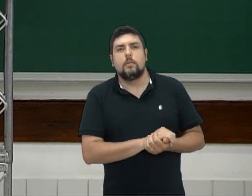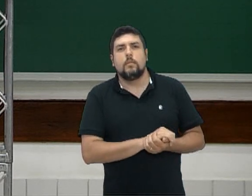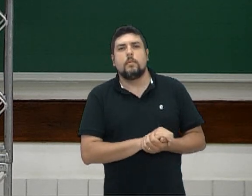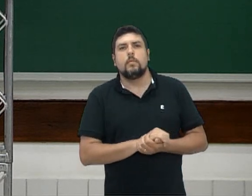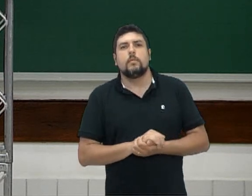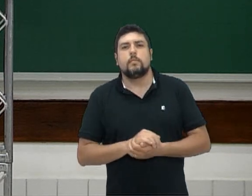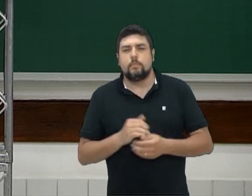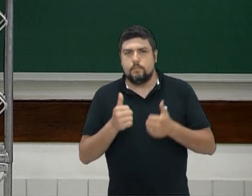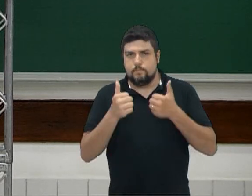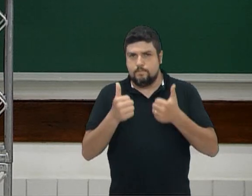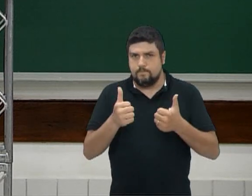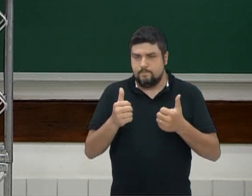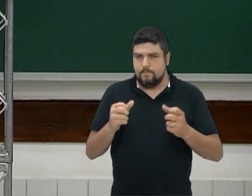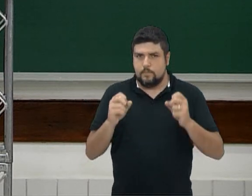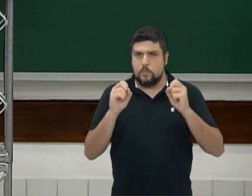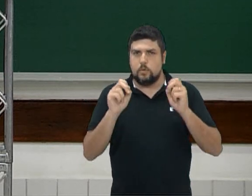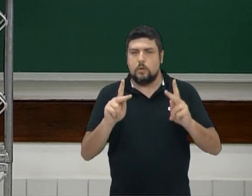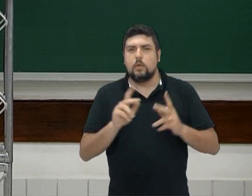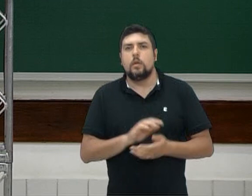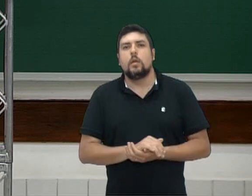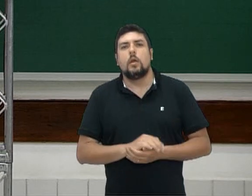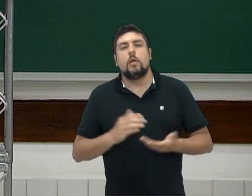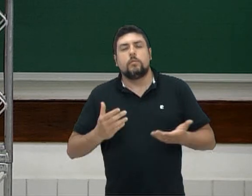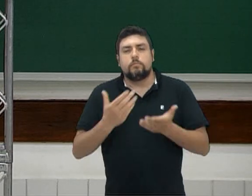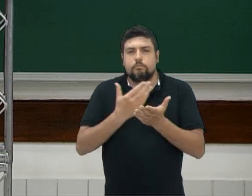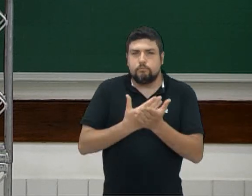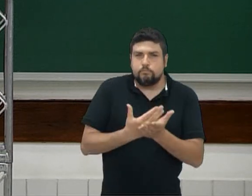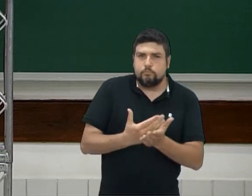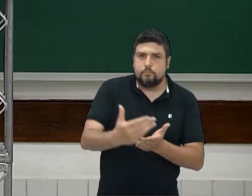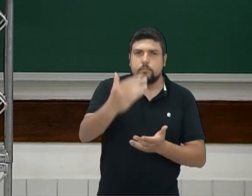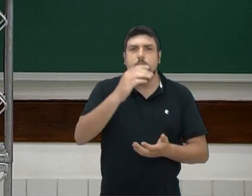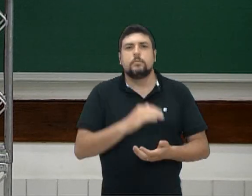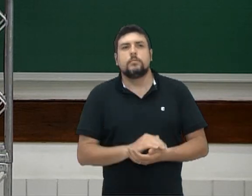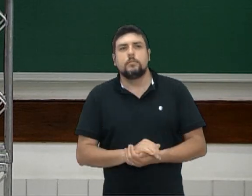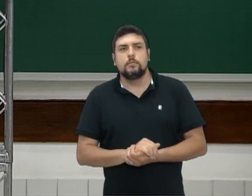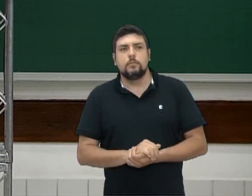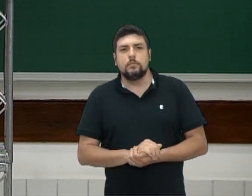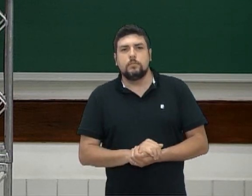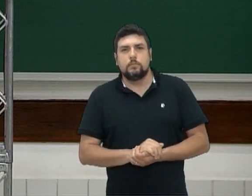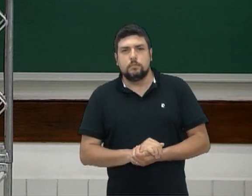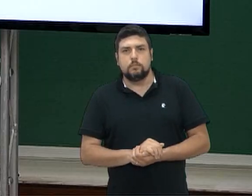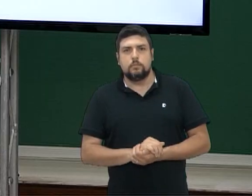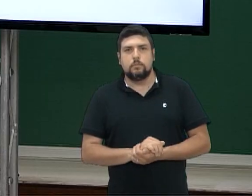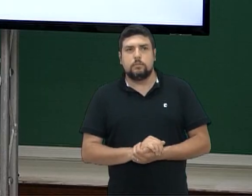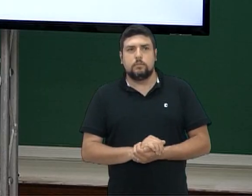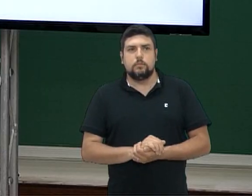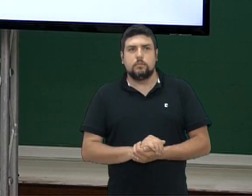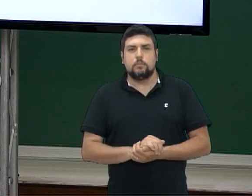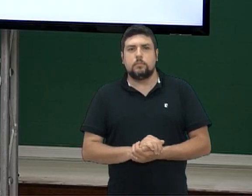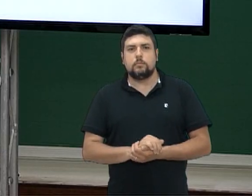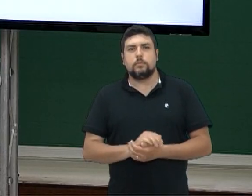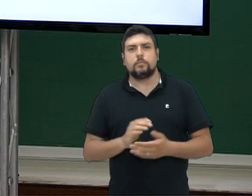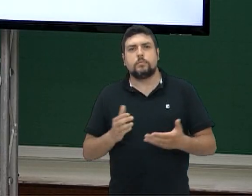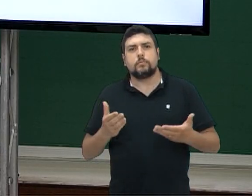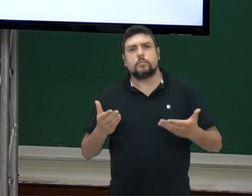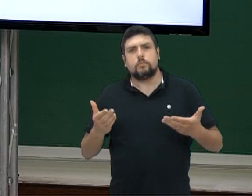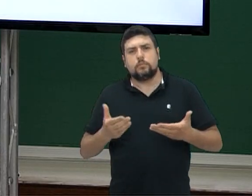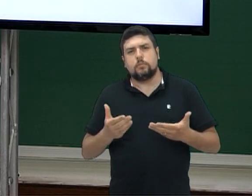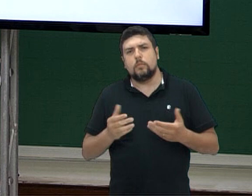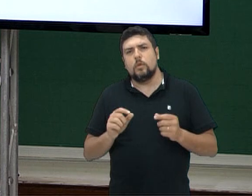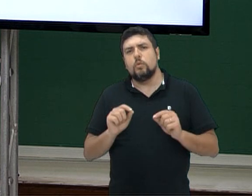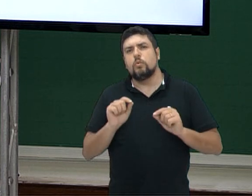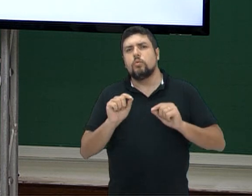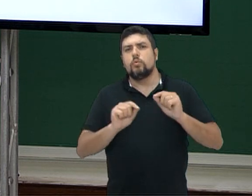caderno. Tudo bem? Vamos para a nossa aula? Hoje nós vamos falar sobre